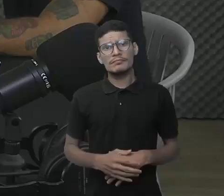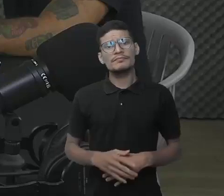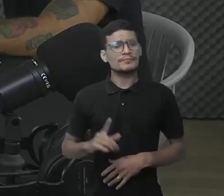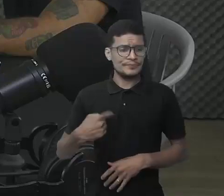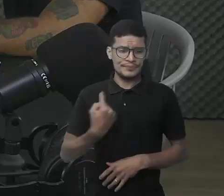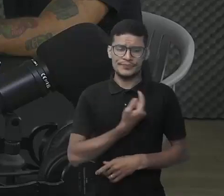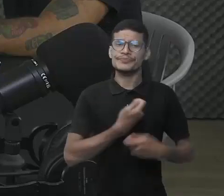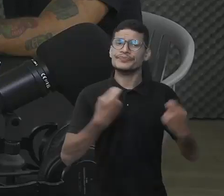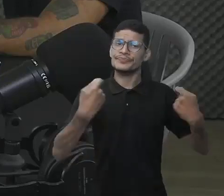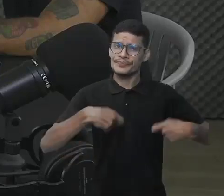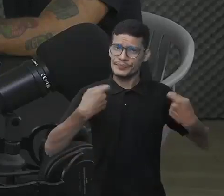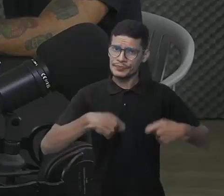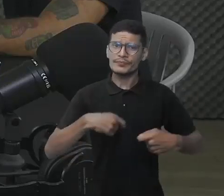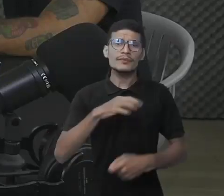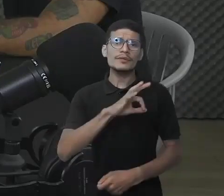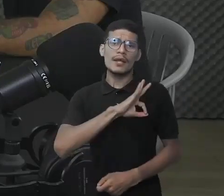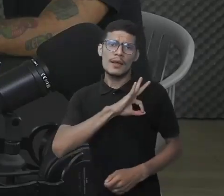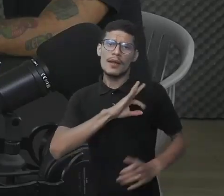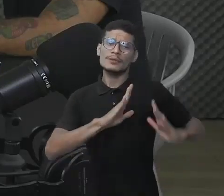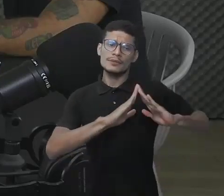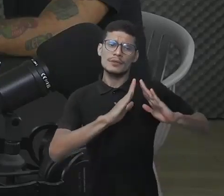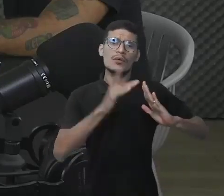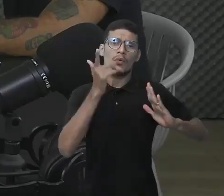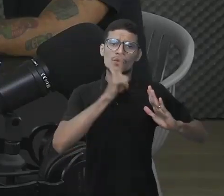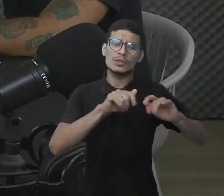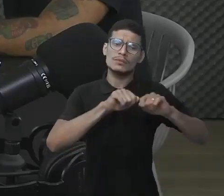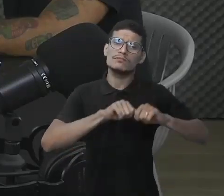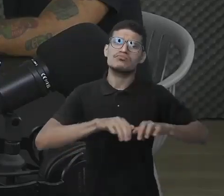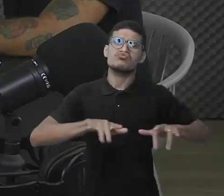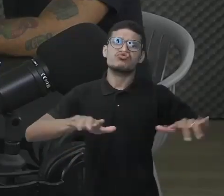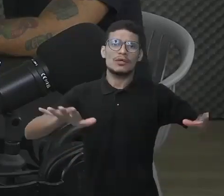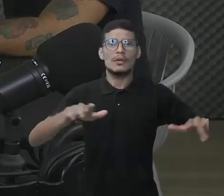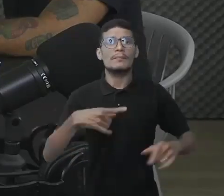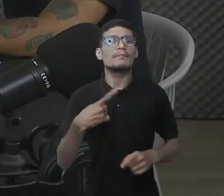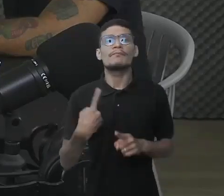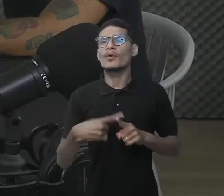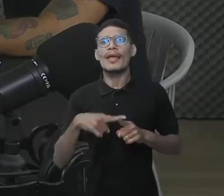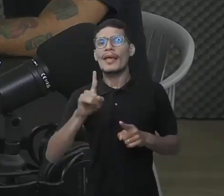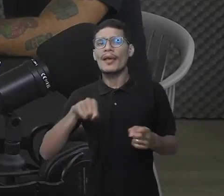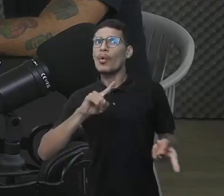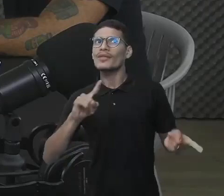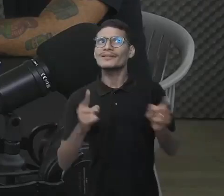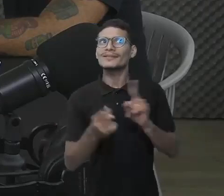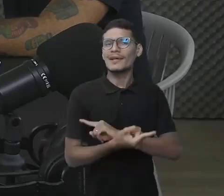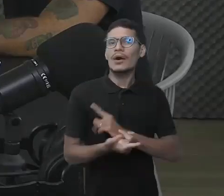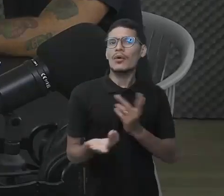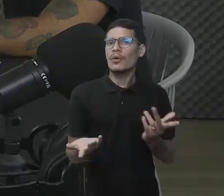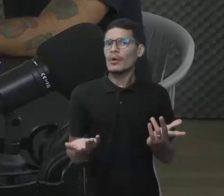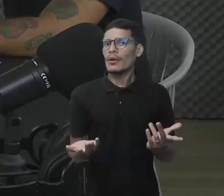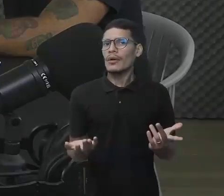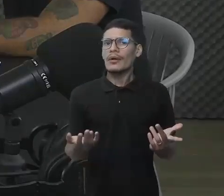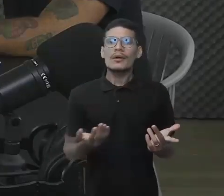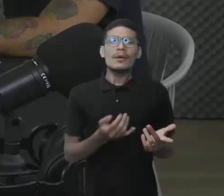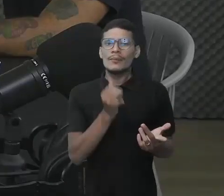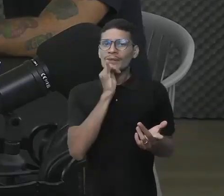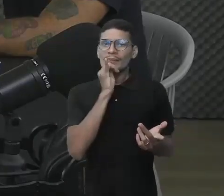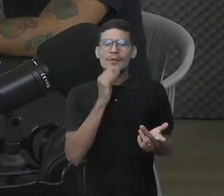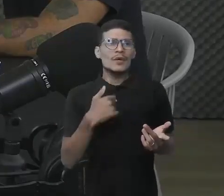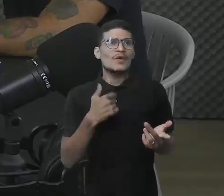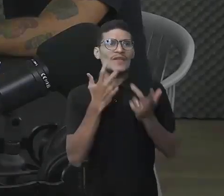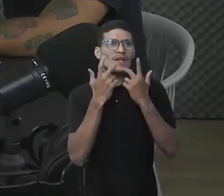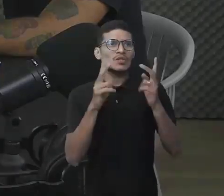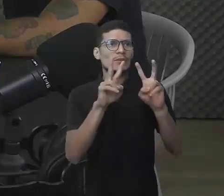precisa de delegacia de proteção, de ampliar isso, porque é uma contradição muito grande, né? A gente fala em proteger